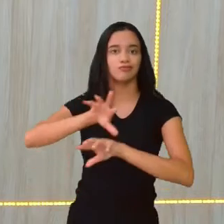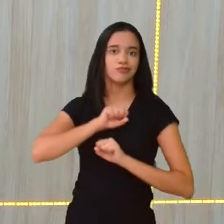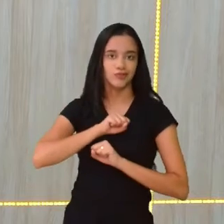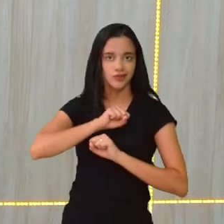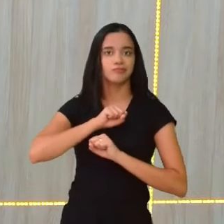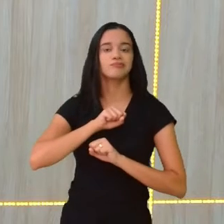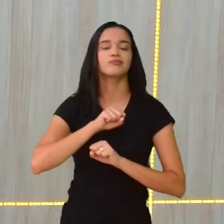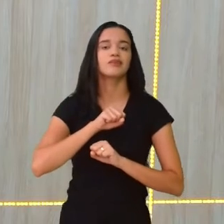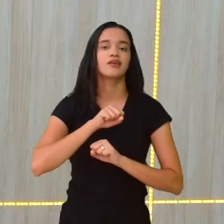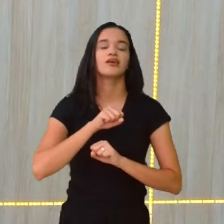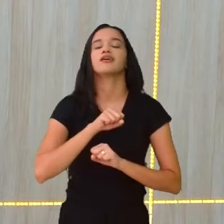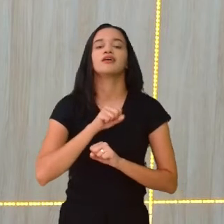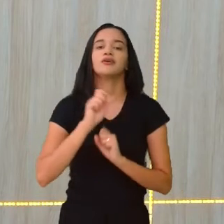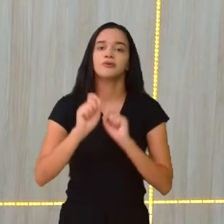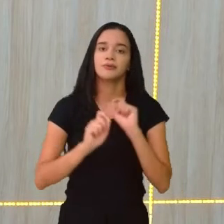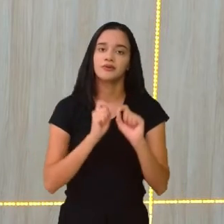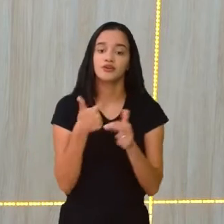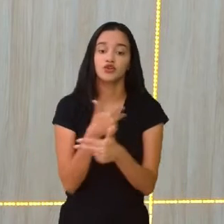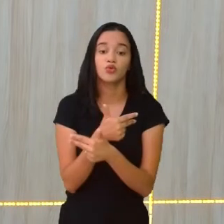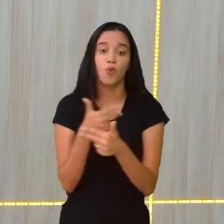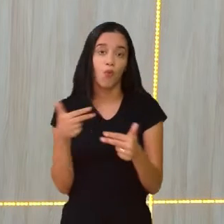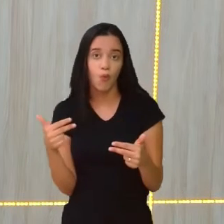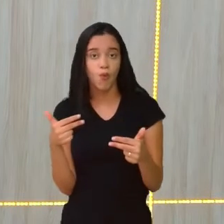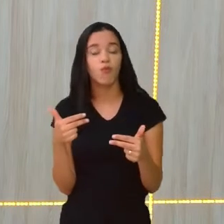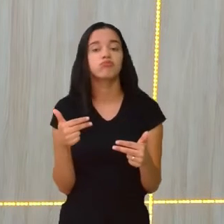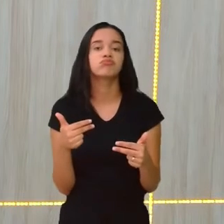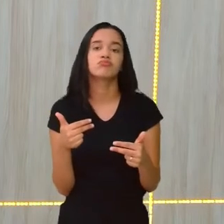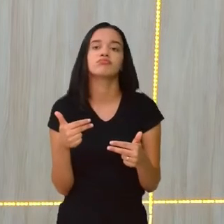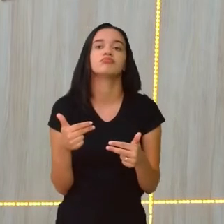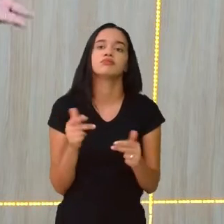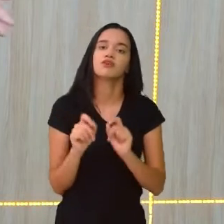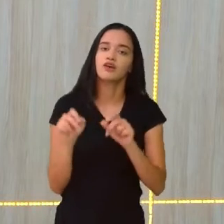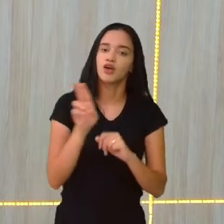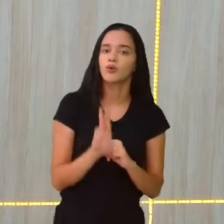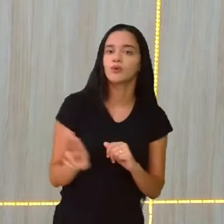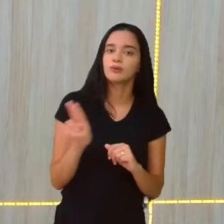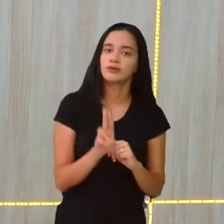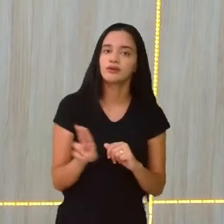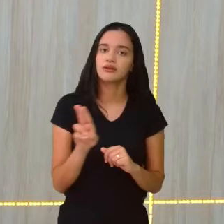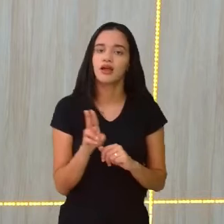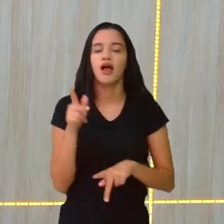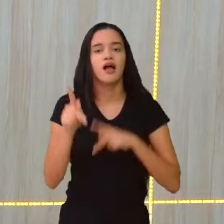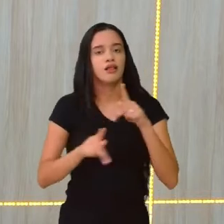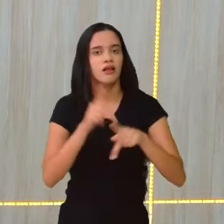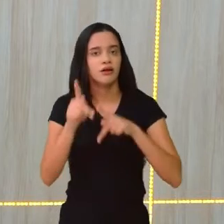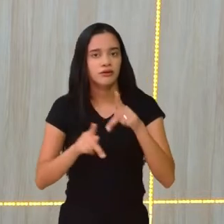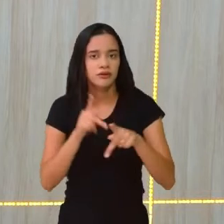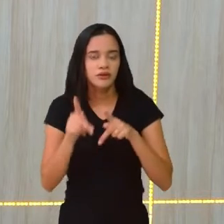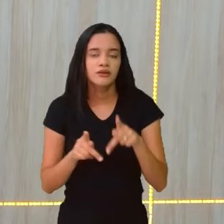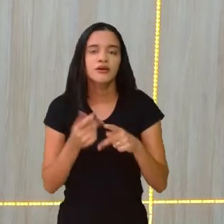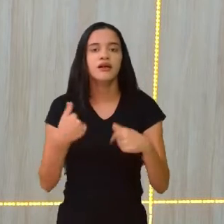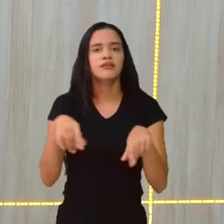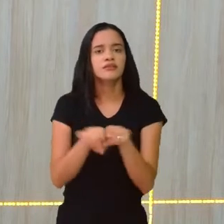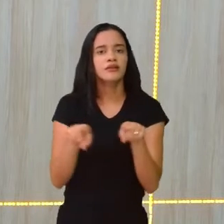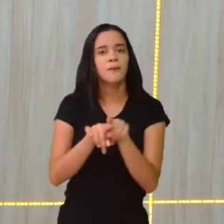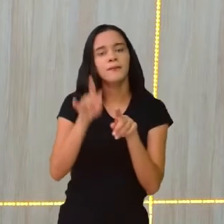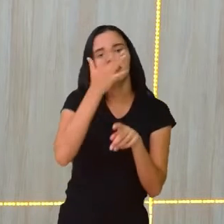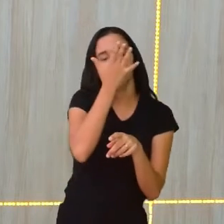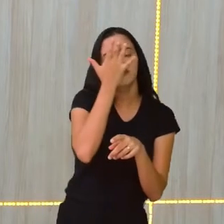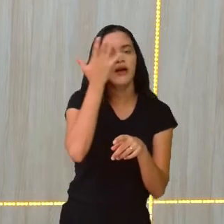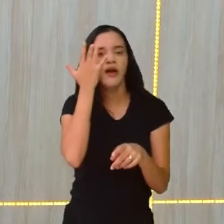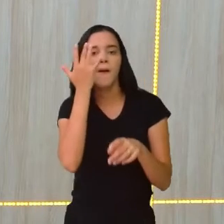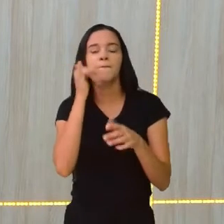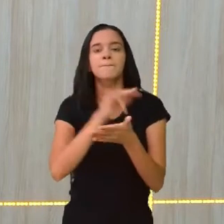grande quantidade de coisas aí que eles vão utilizar nas populações ribeirinhas. E muitas pessoas